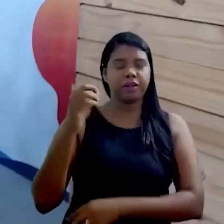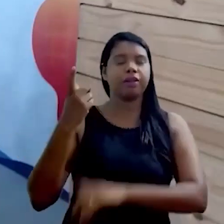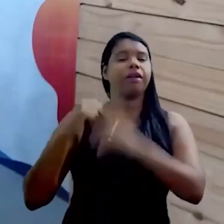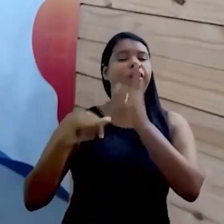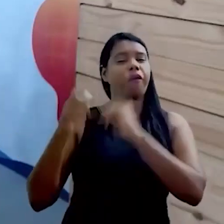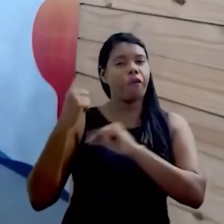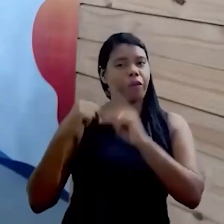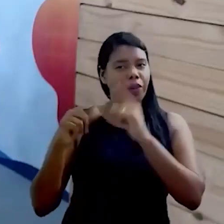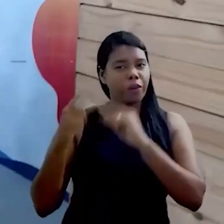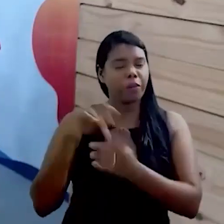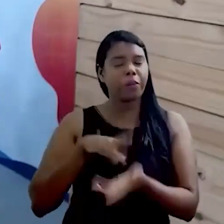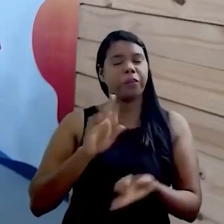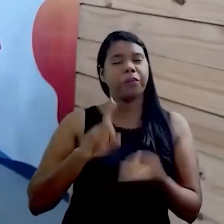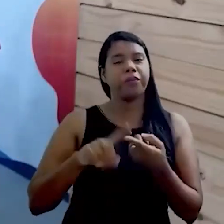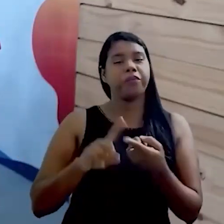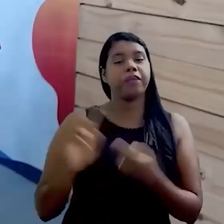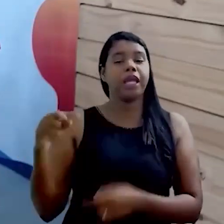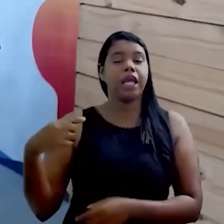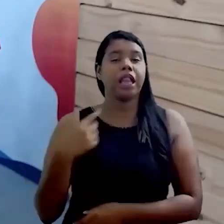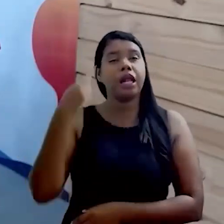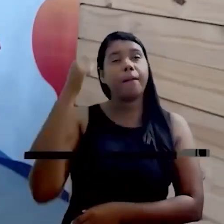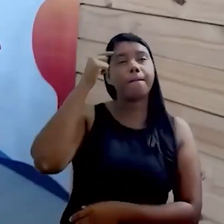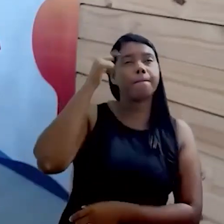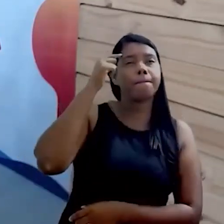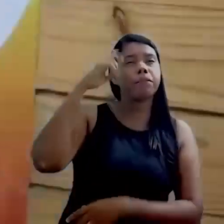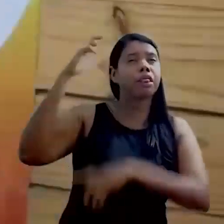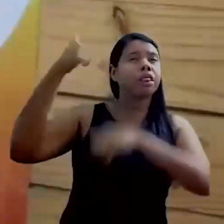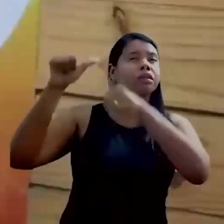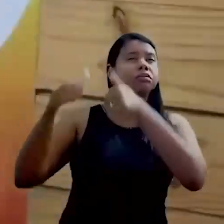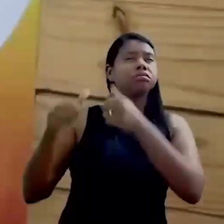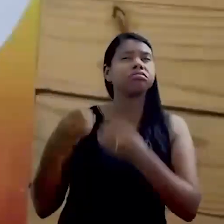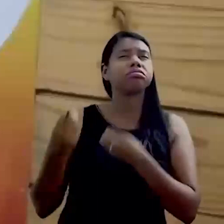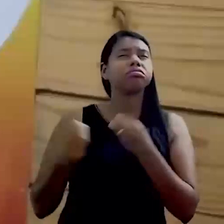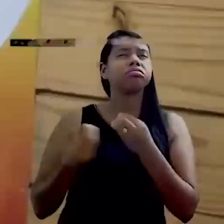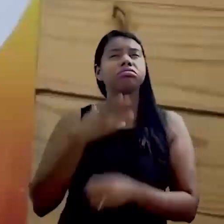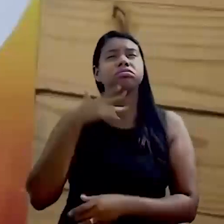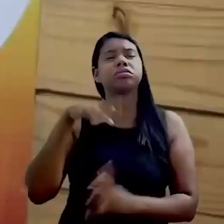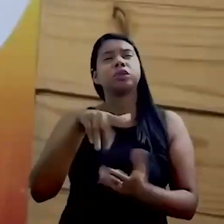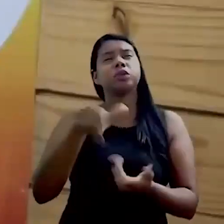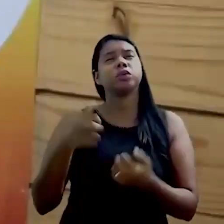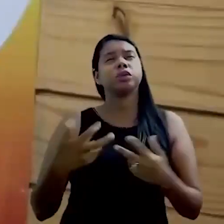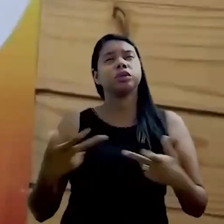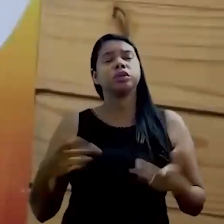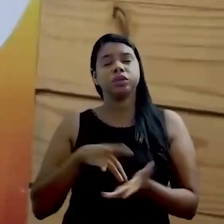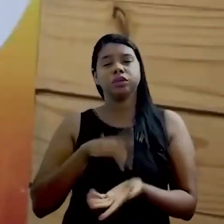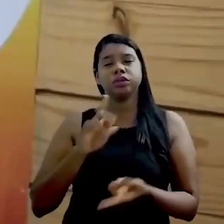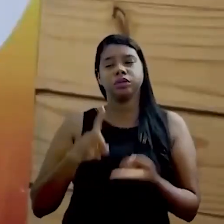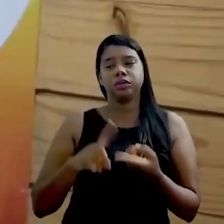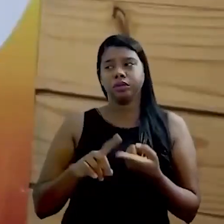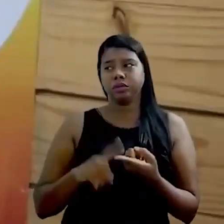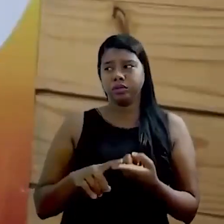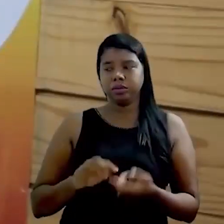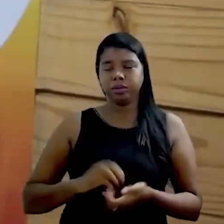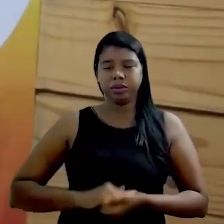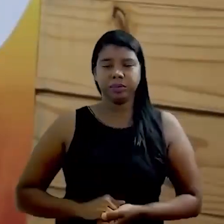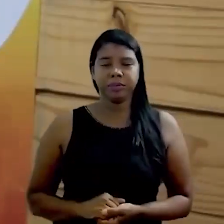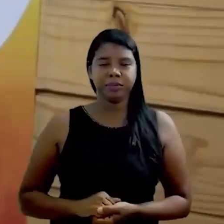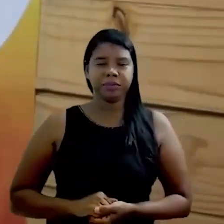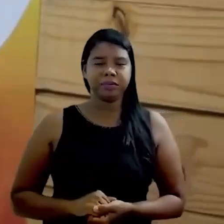econômicos, né? Então a gente está pensando também na sustentabilidade, né, do